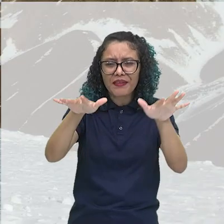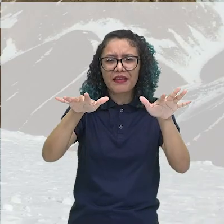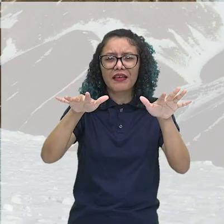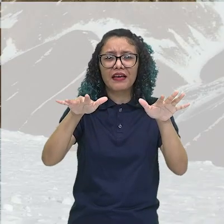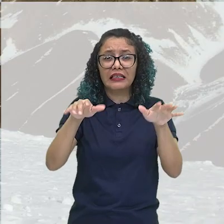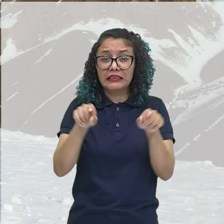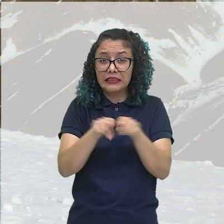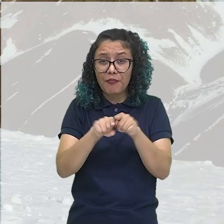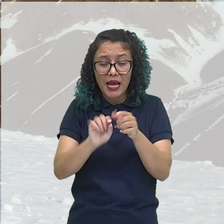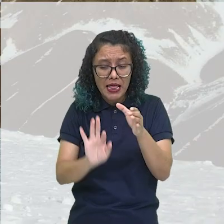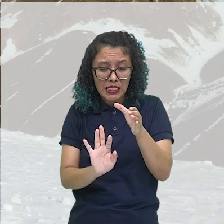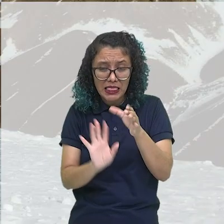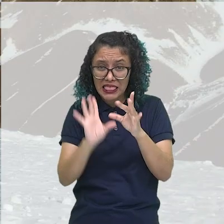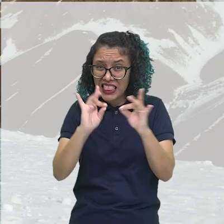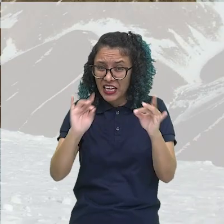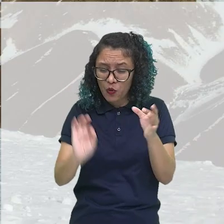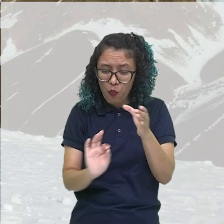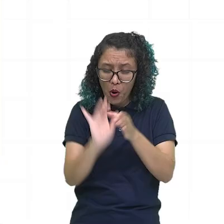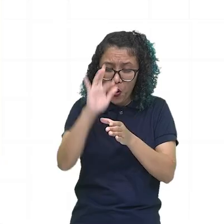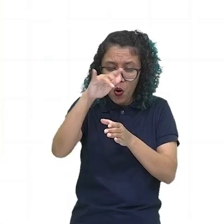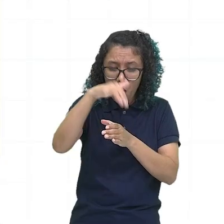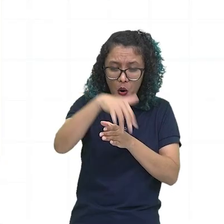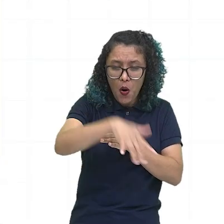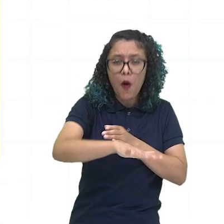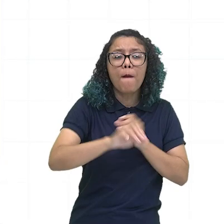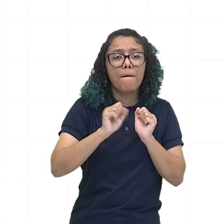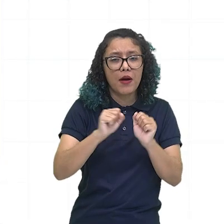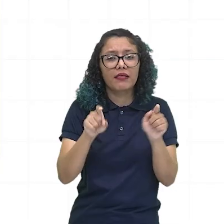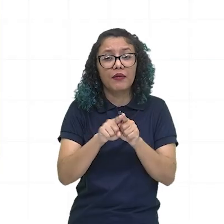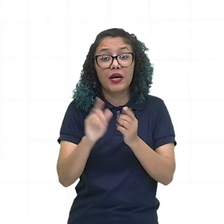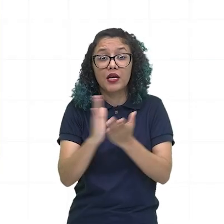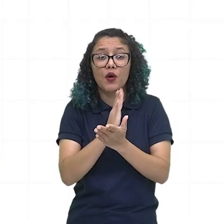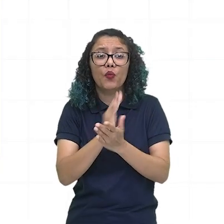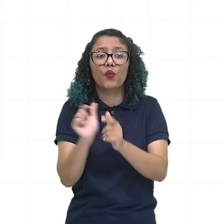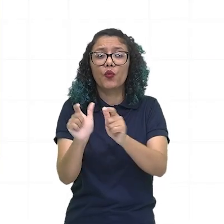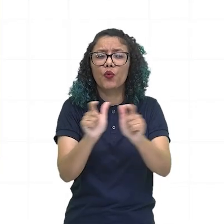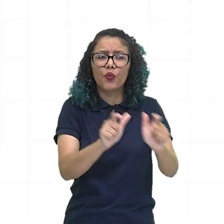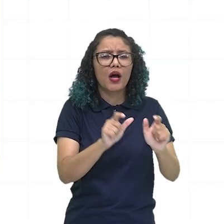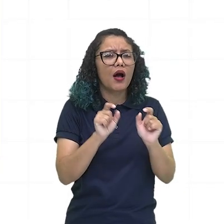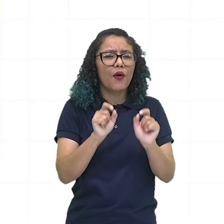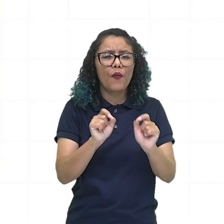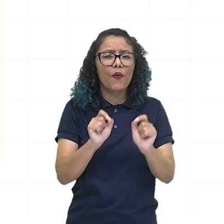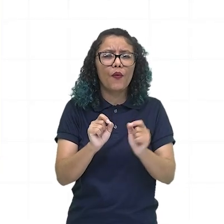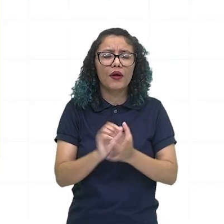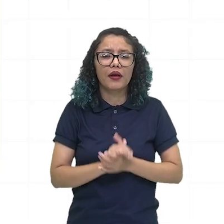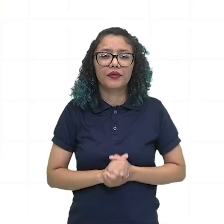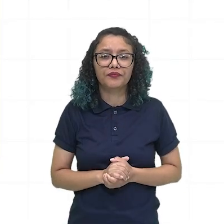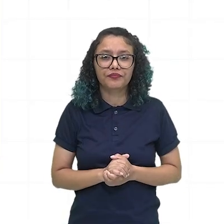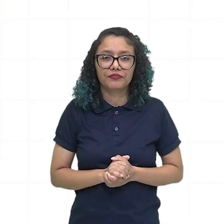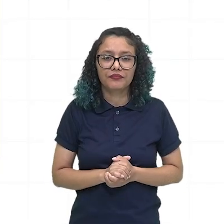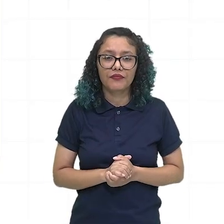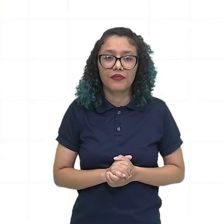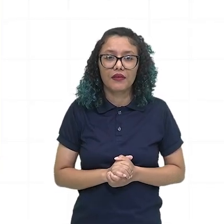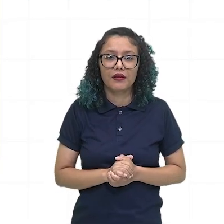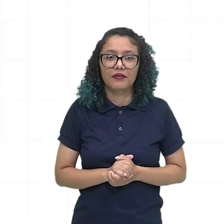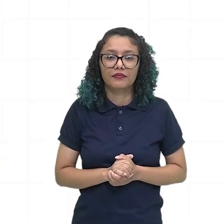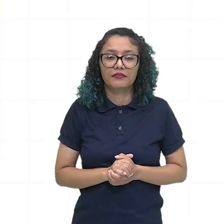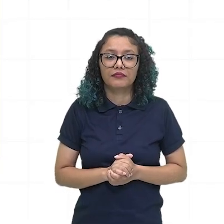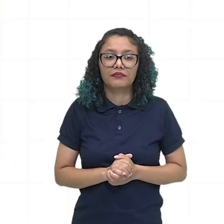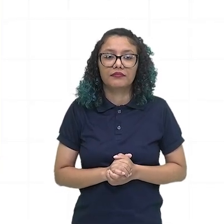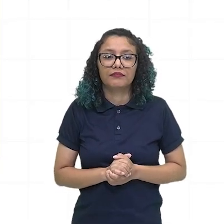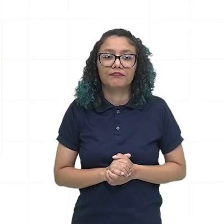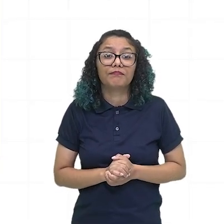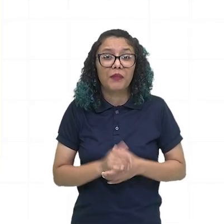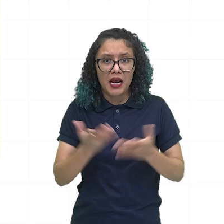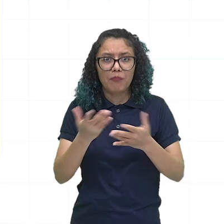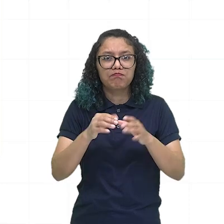Vejam que em alguns lugares, esses vulcões, né, eles, para que seja formado,